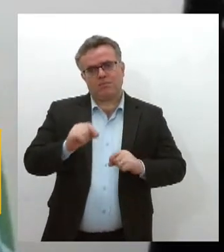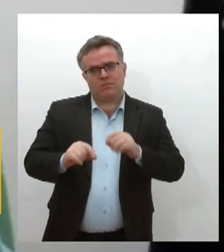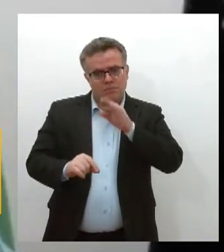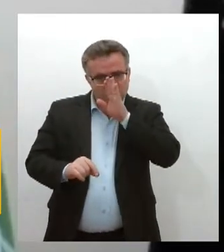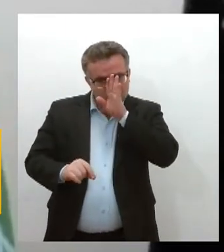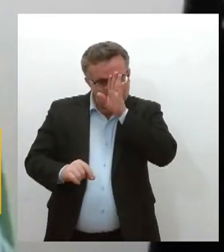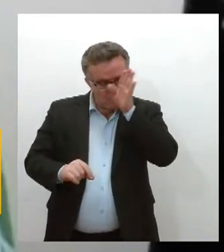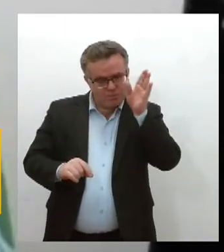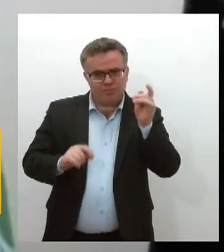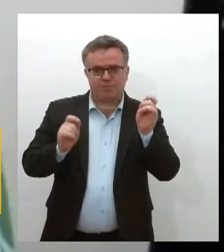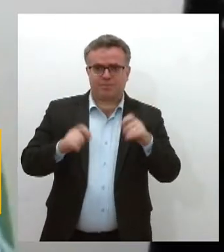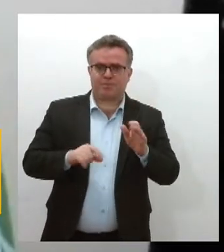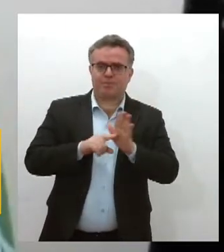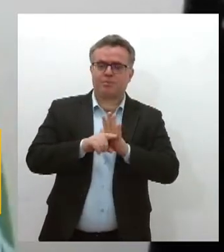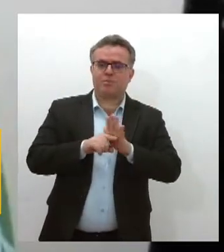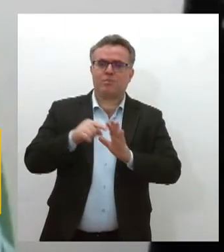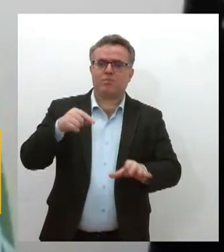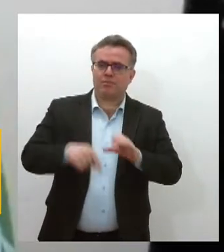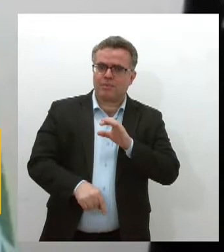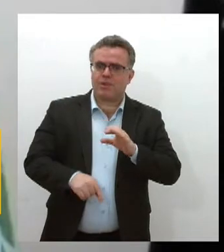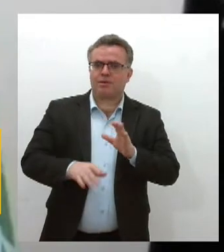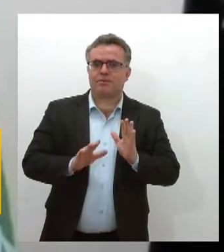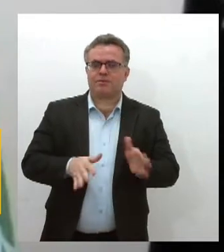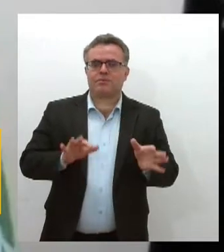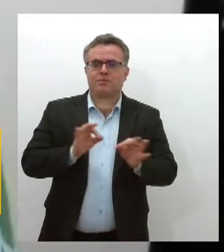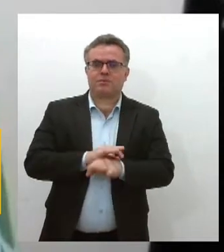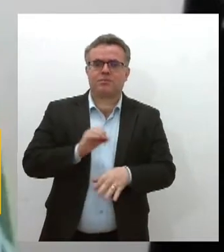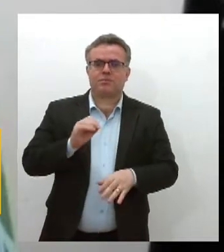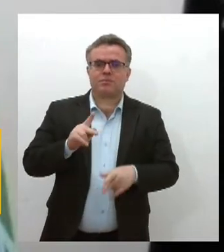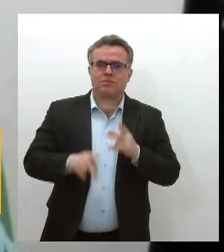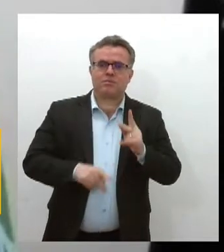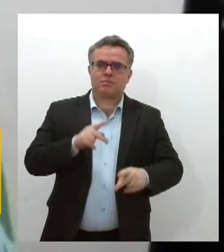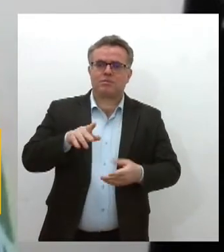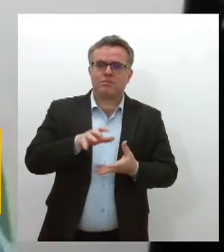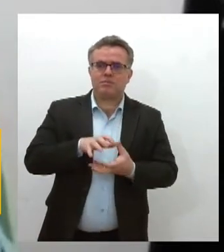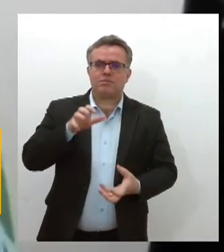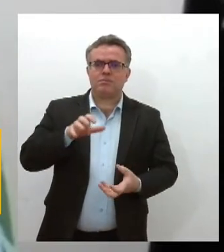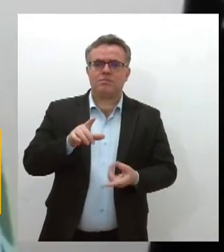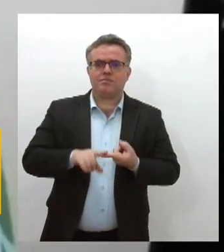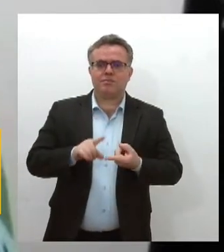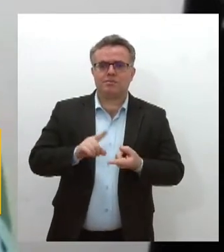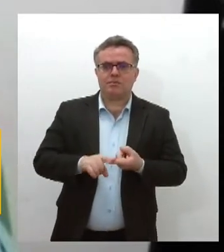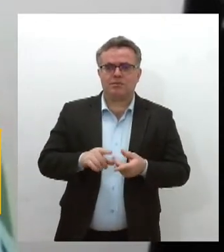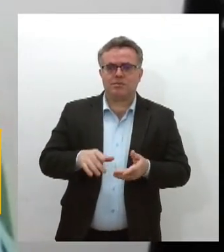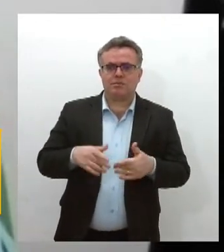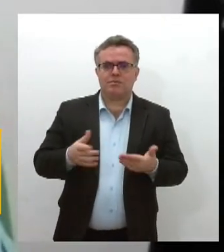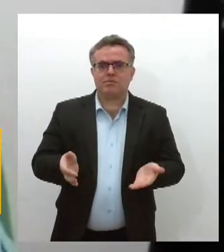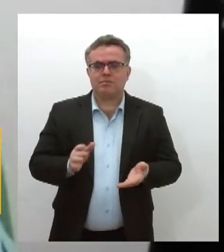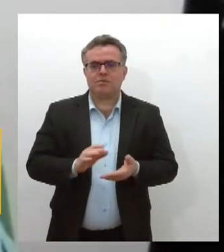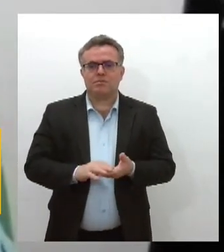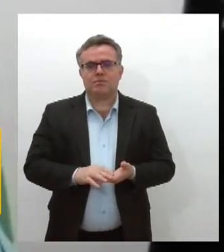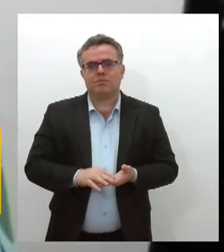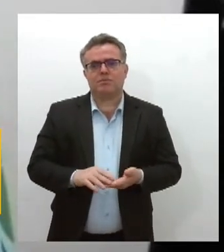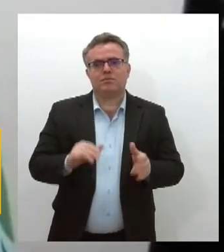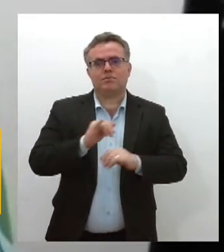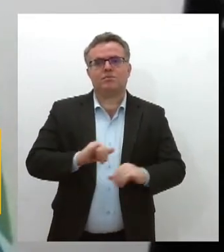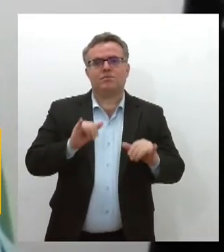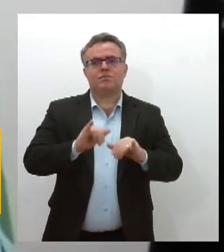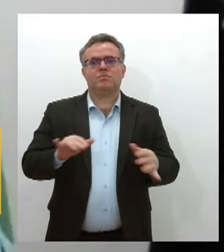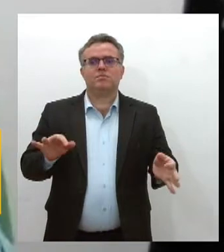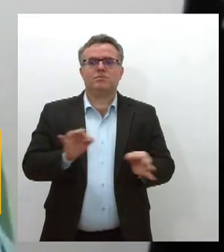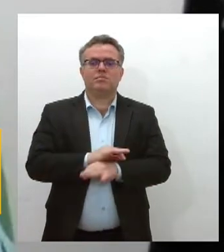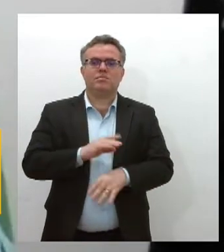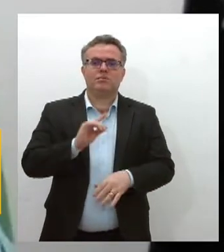mais alargada, né, com uma população um pouco mais velha também. Mas essas informações, elas estarão completas quando a